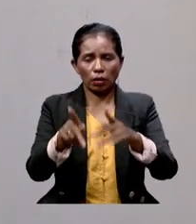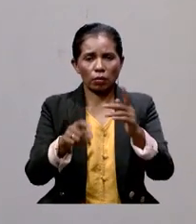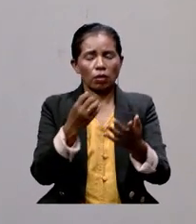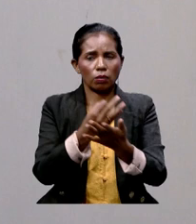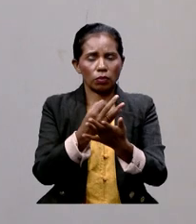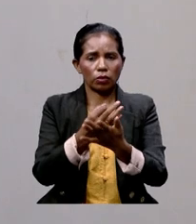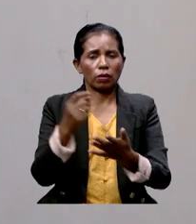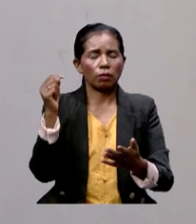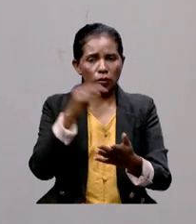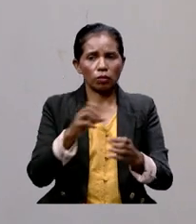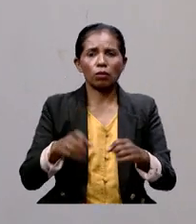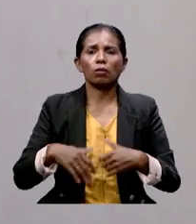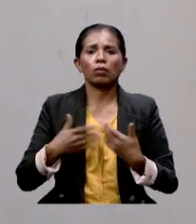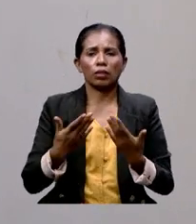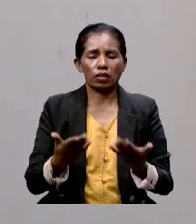falso, em sato,